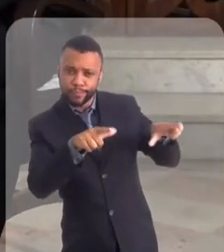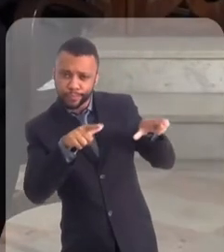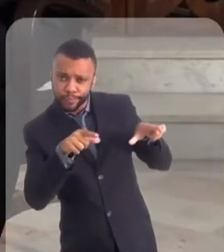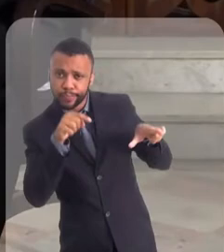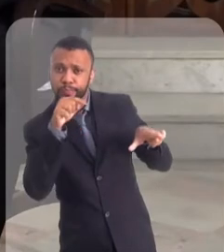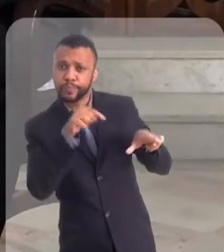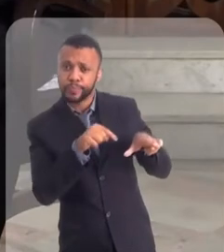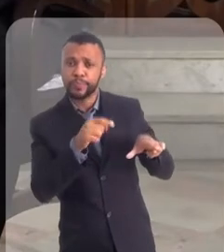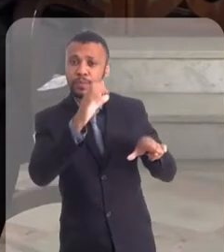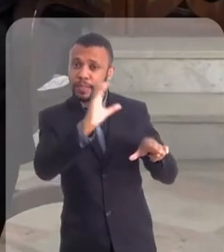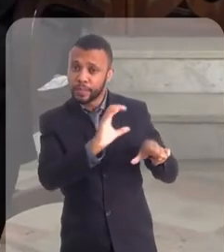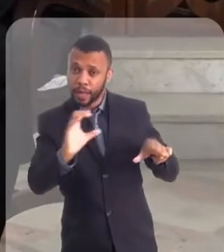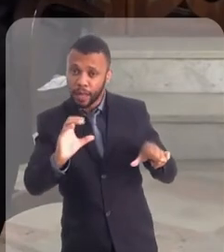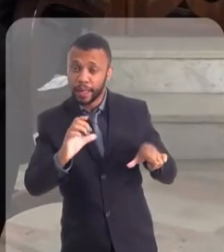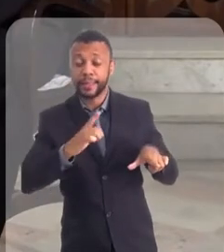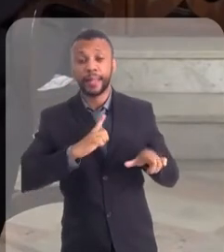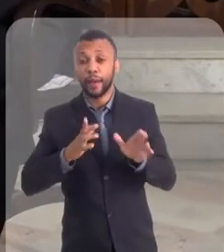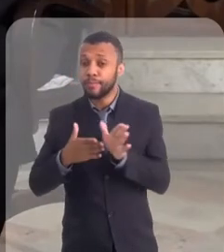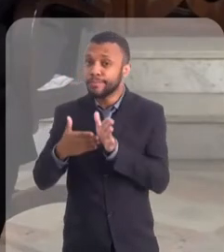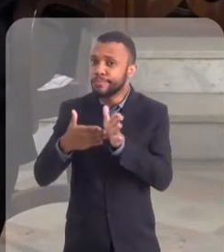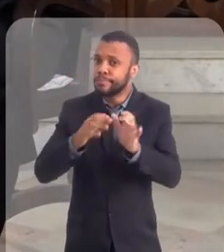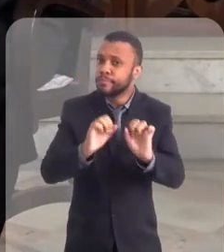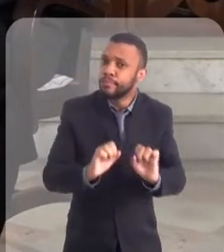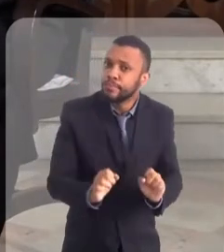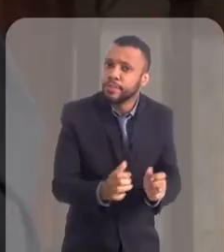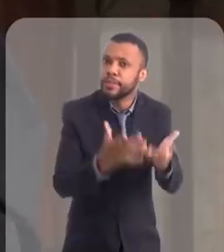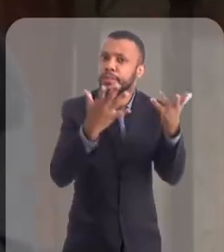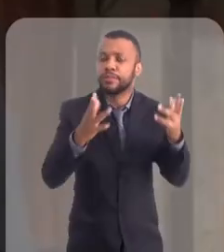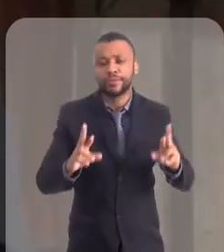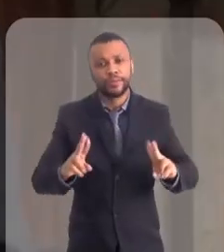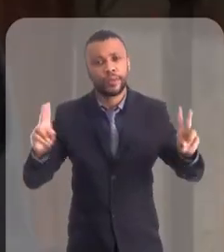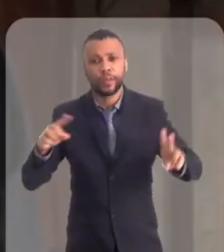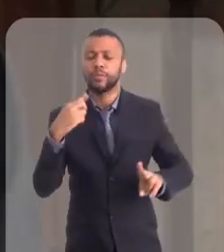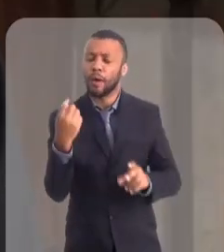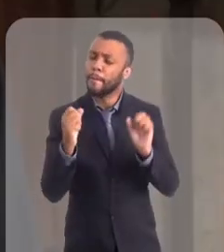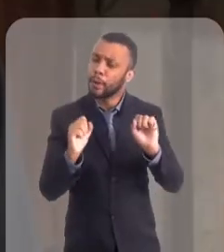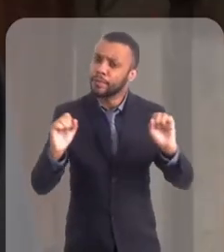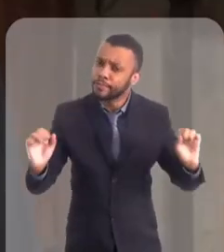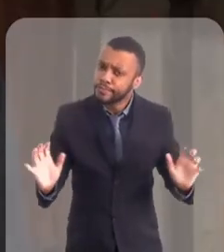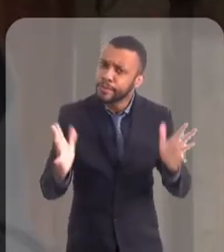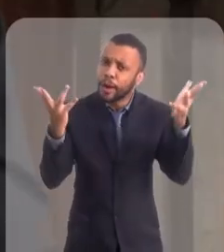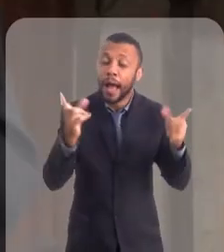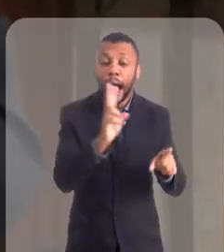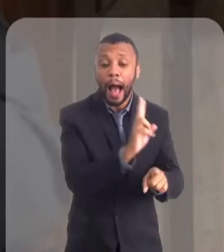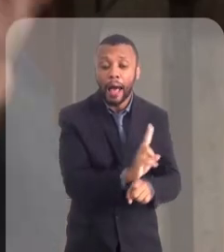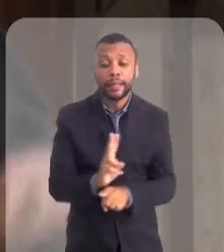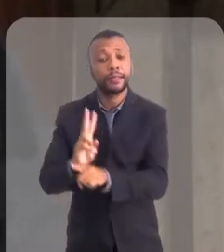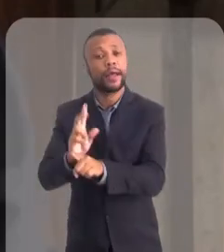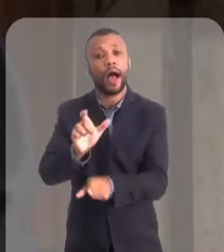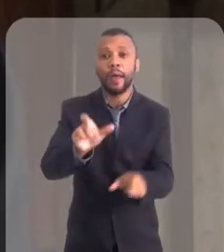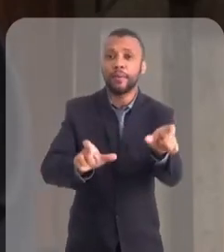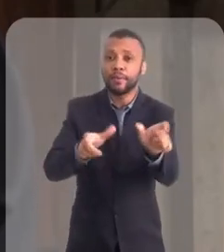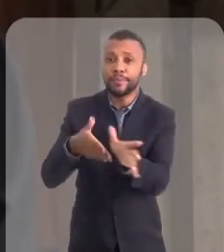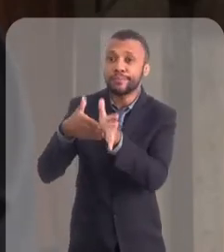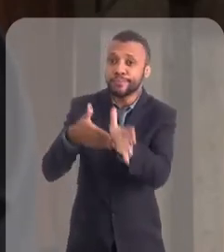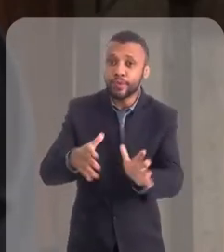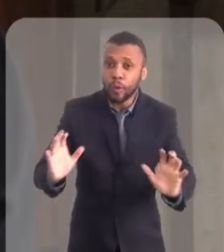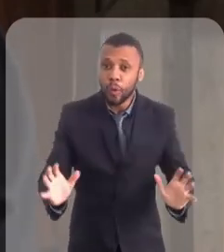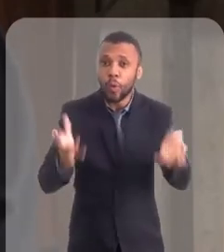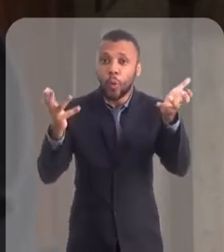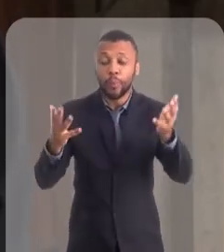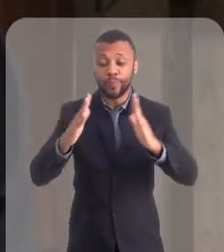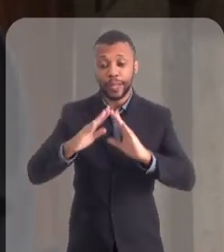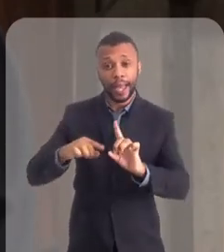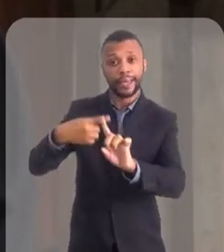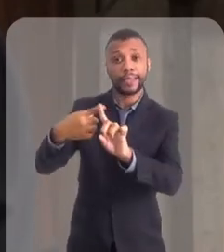Católica, mesmo sendo de um rito diferente, podemos concelebrar e atender os fiéis de todos os ritos da